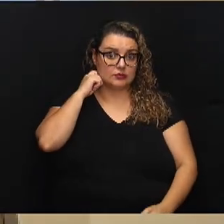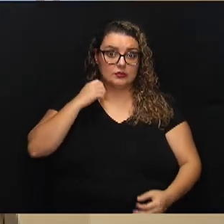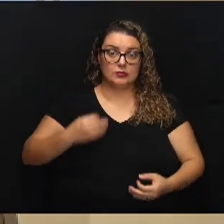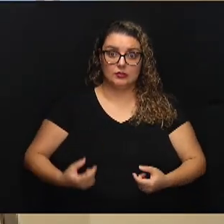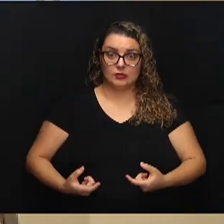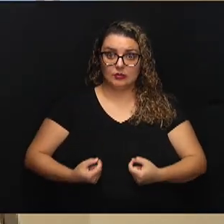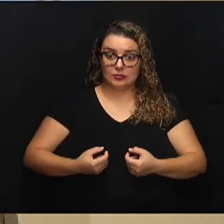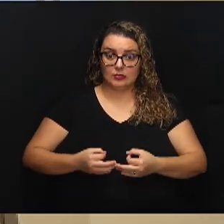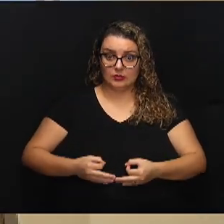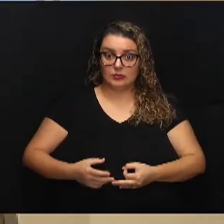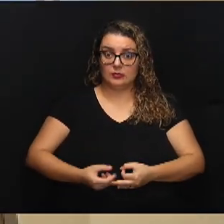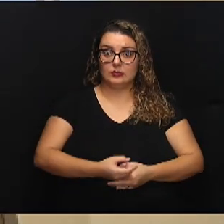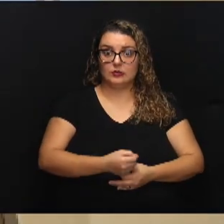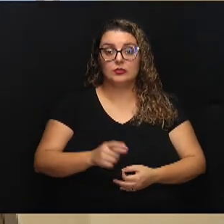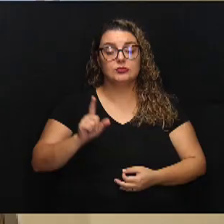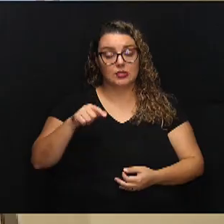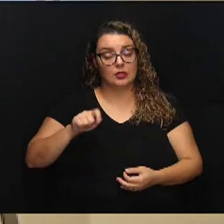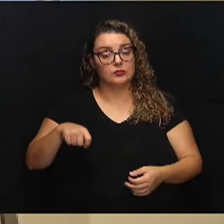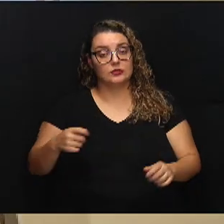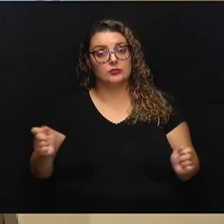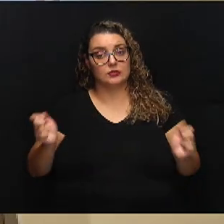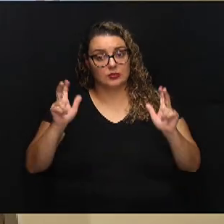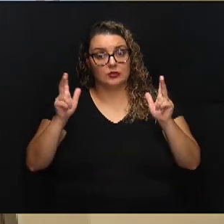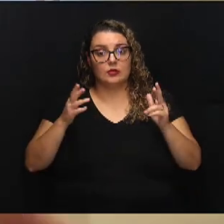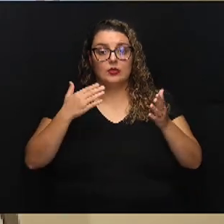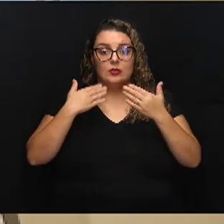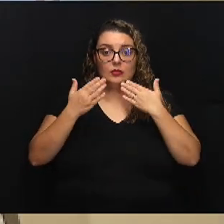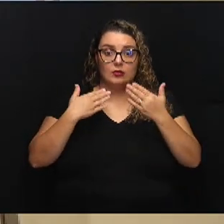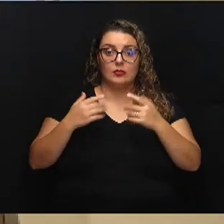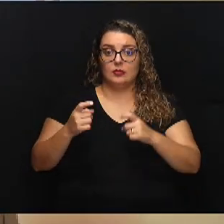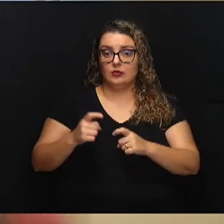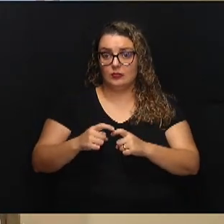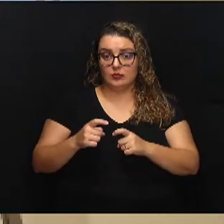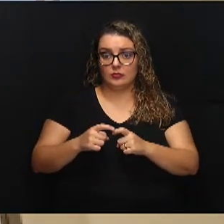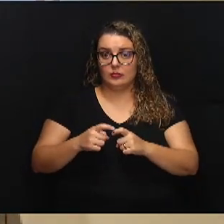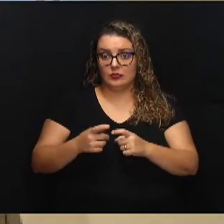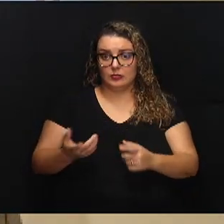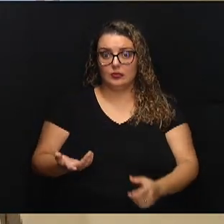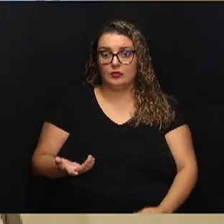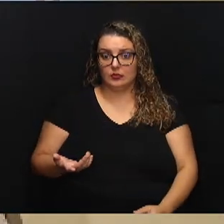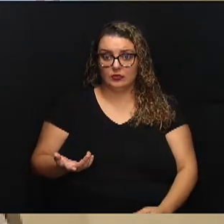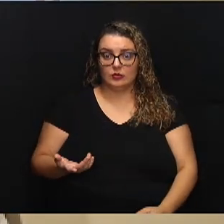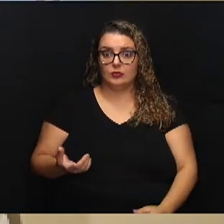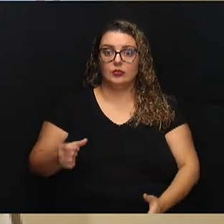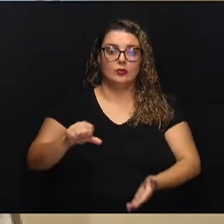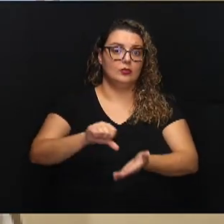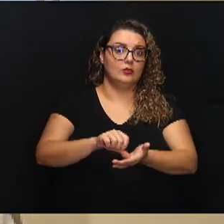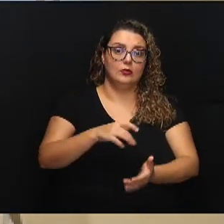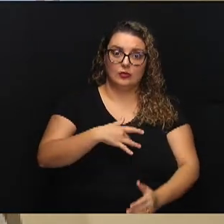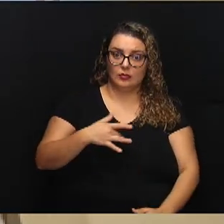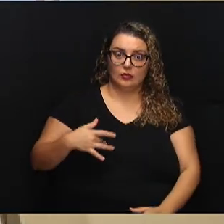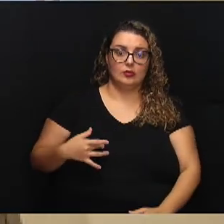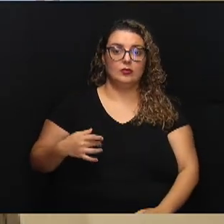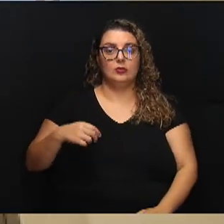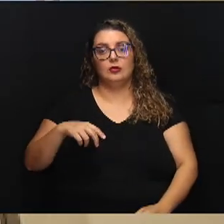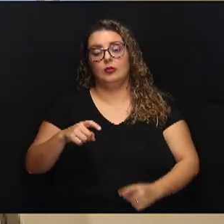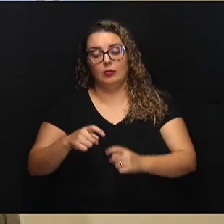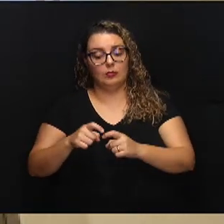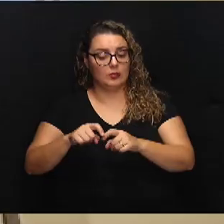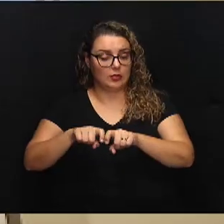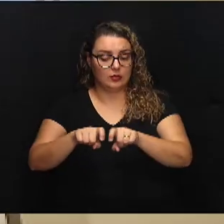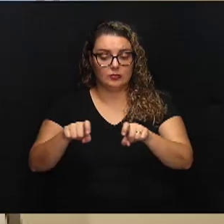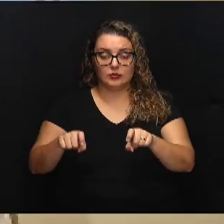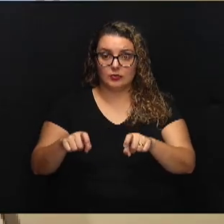já é um sinal de alerta. Então, assim, comente com o seu médico, né, seja do posto de saúde, seja o ginecologista,